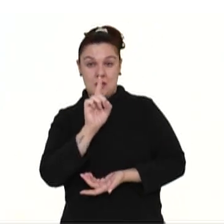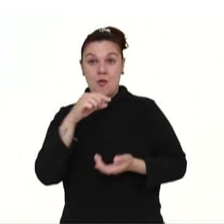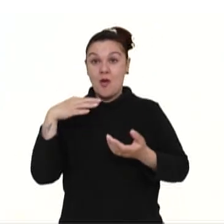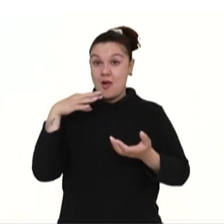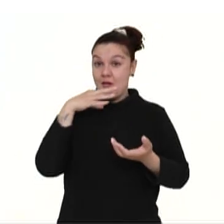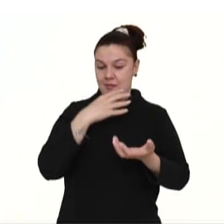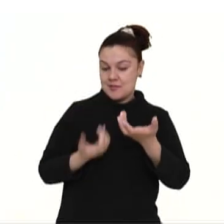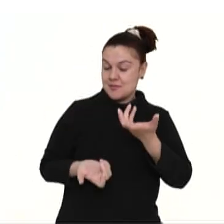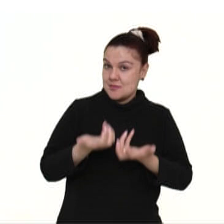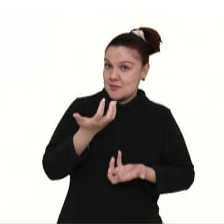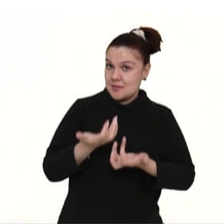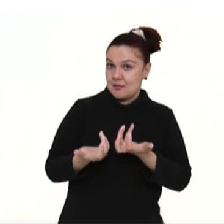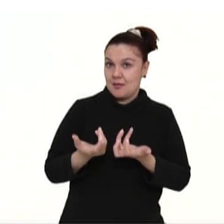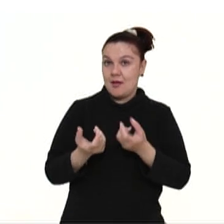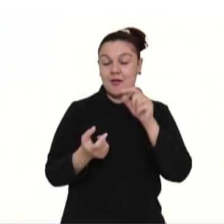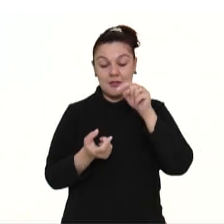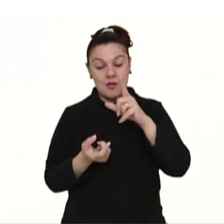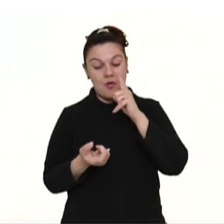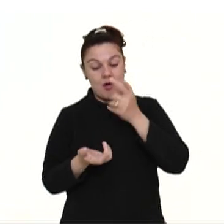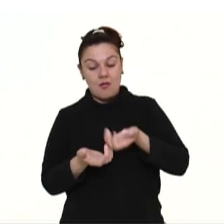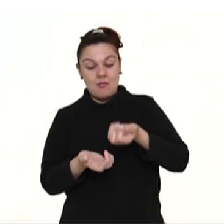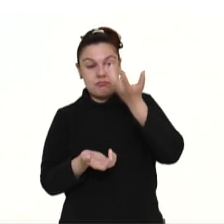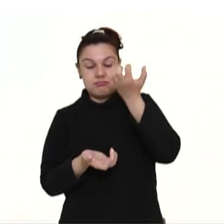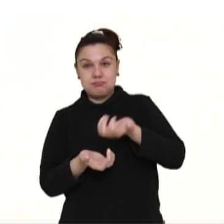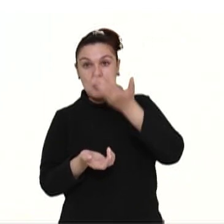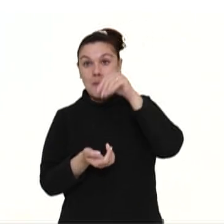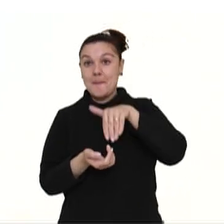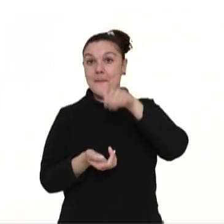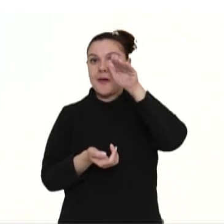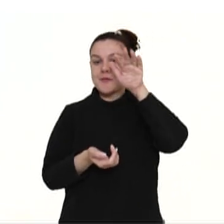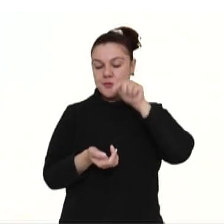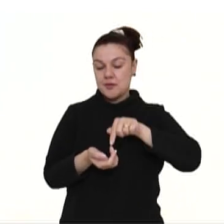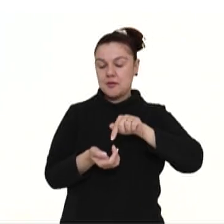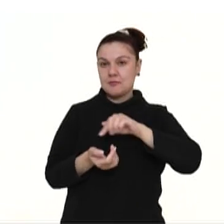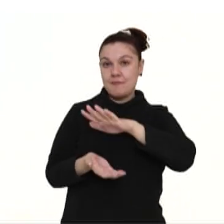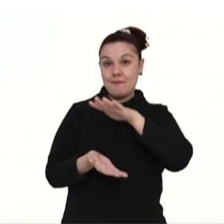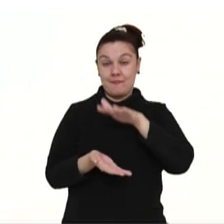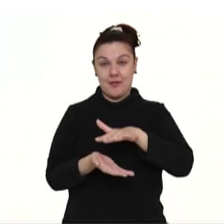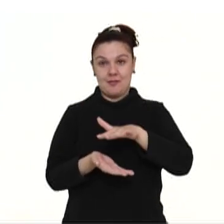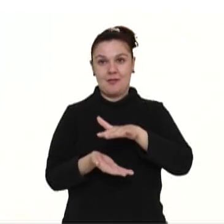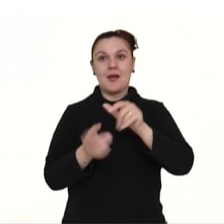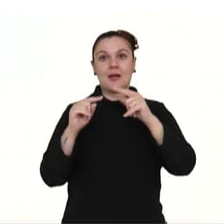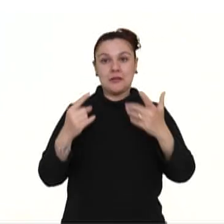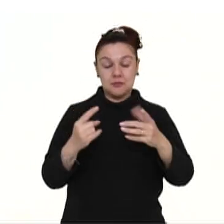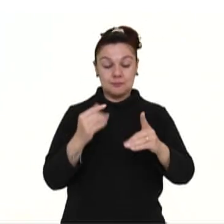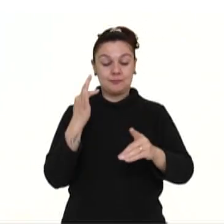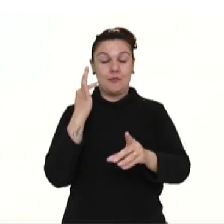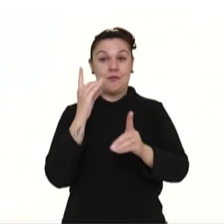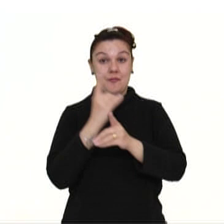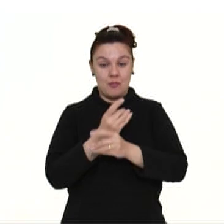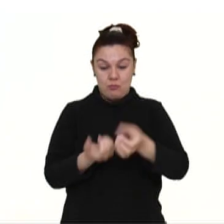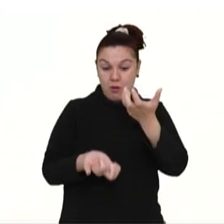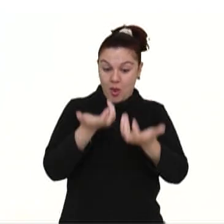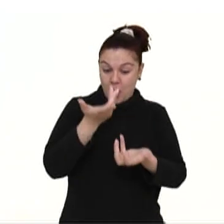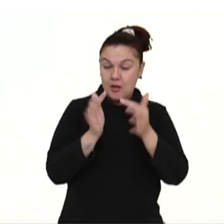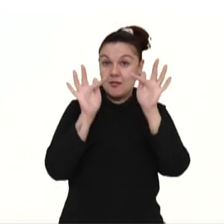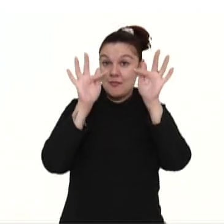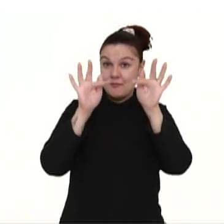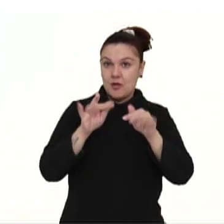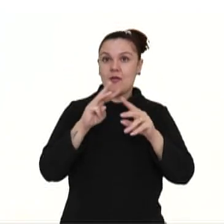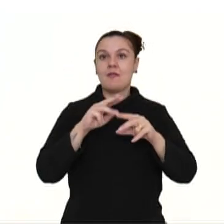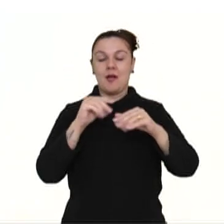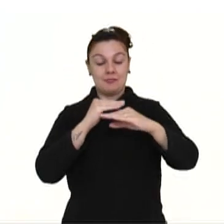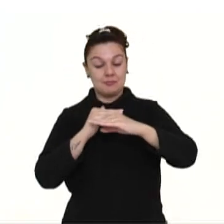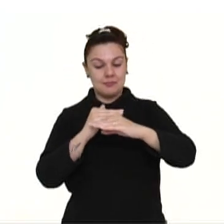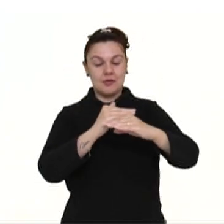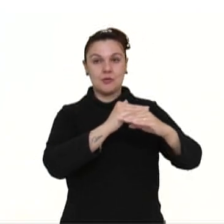o aquecimento, a quantidade de água que evapora é maior do que a que condensa. Porém, ao atingir o ponto de ebulição, haverá o